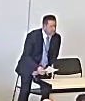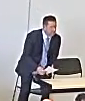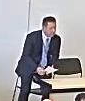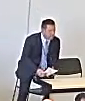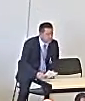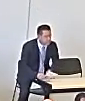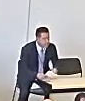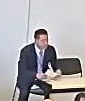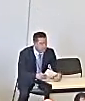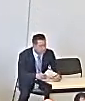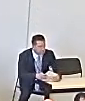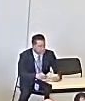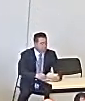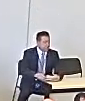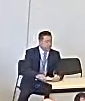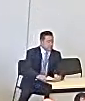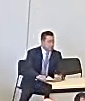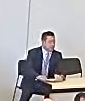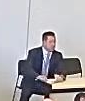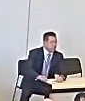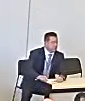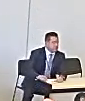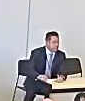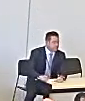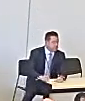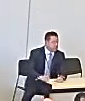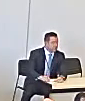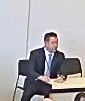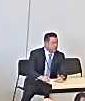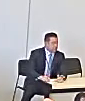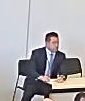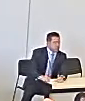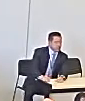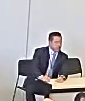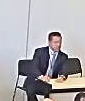mudou-se a forma de acesso à carteira para o idoso.